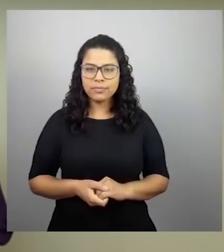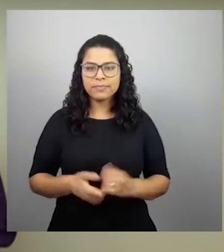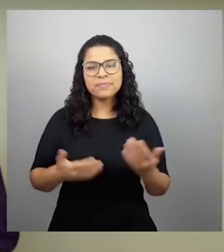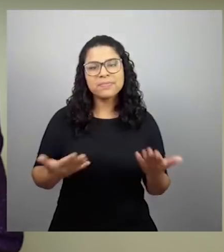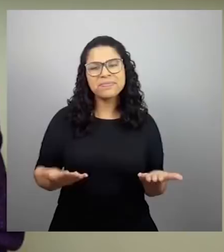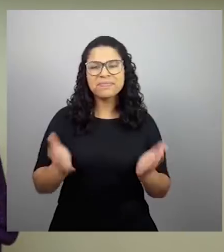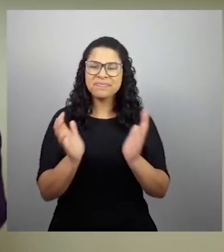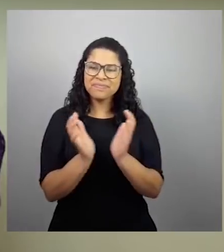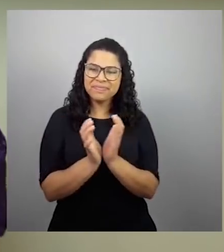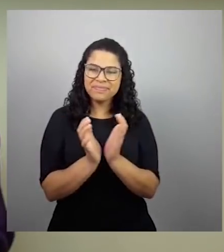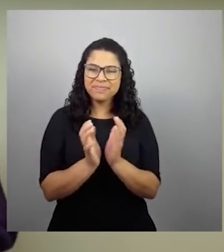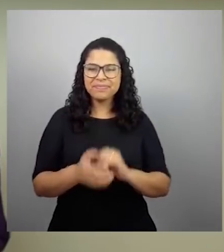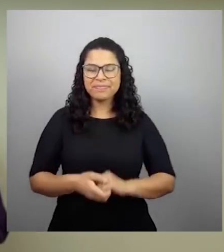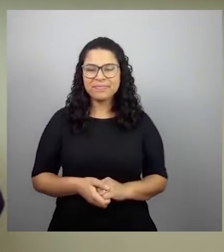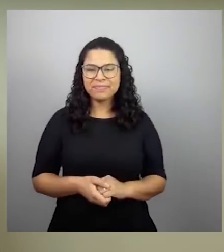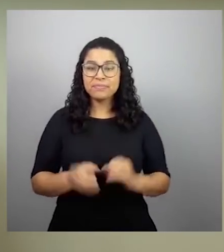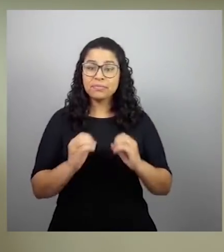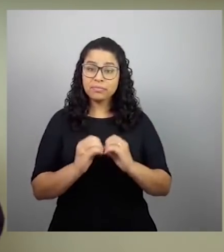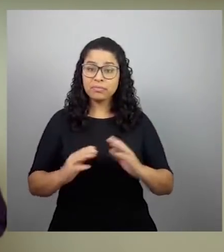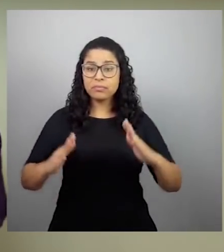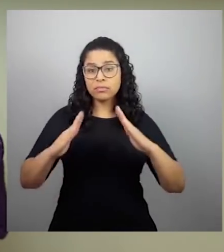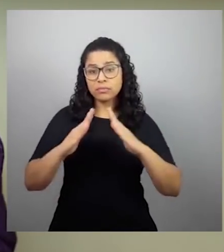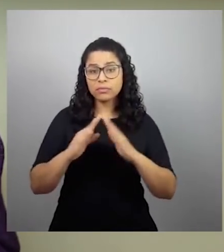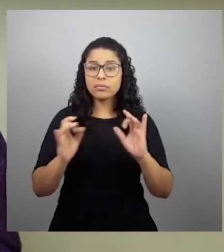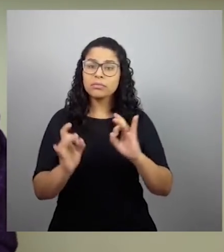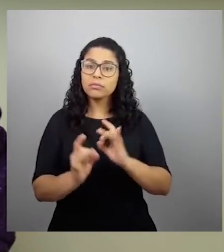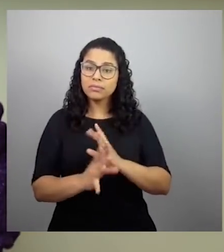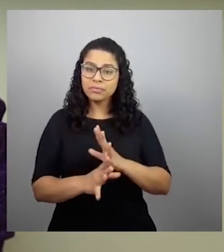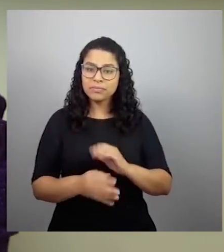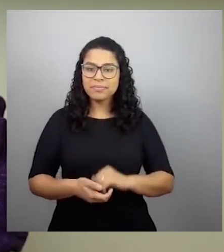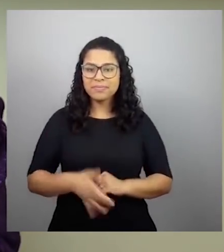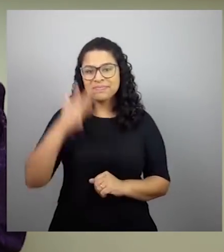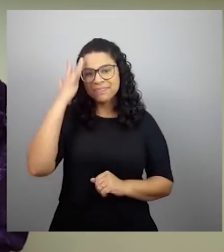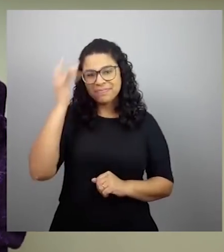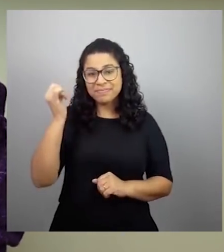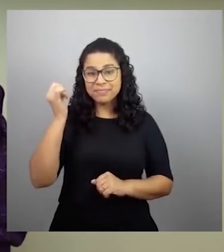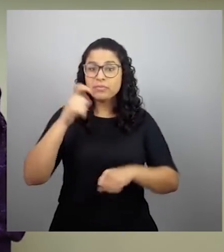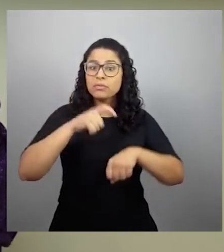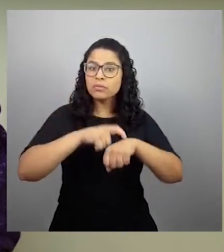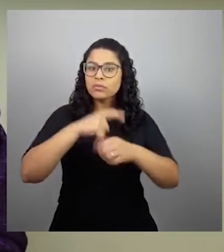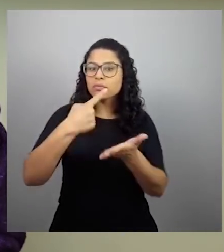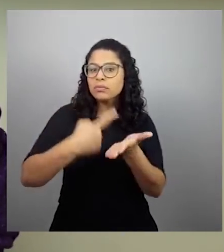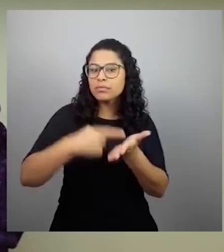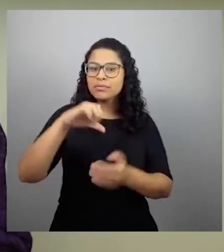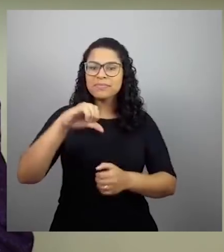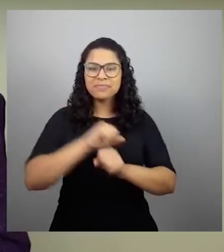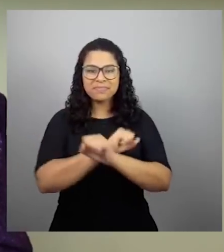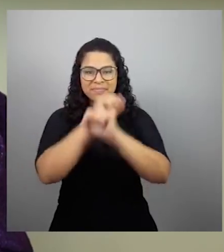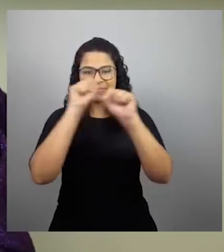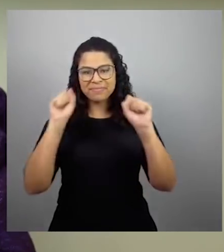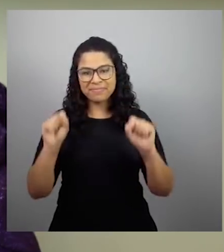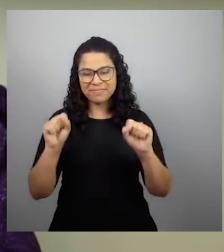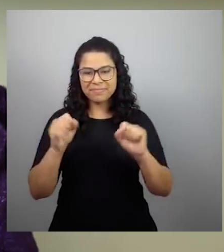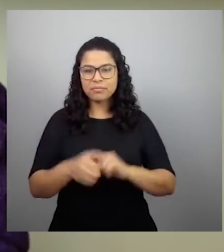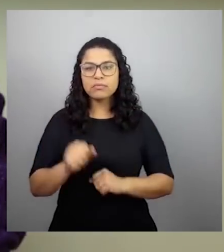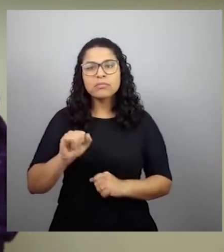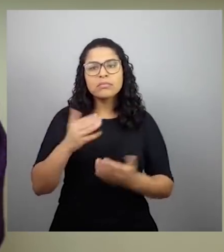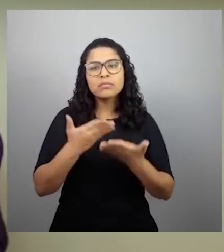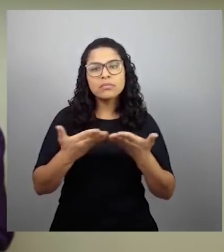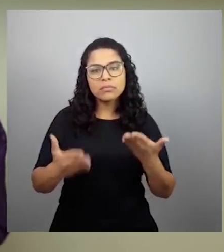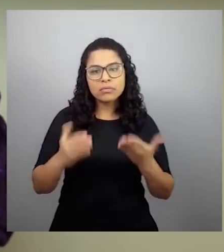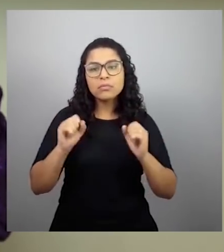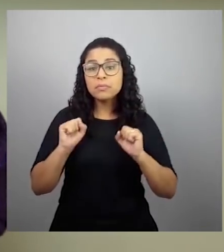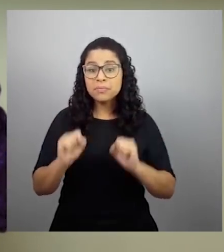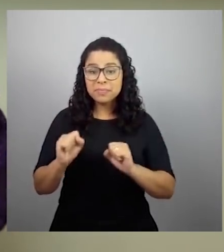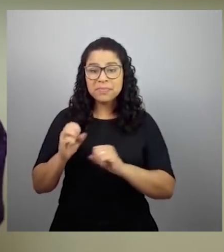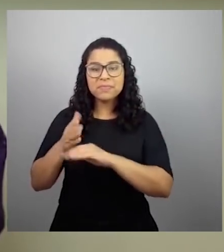E é isso aí, turminha. Esse foi mais um Saberes em Casa. Amanhã a gente tem um horário marcado às 9 da manhã. E se